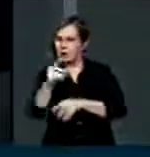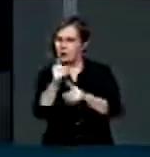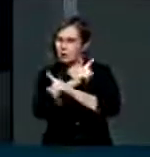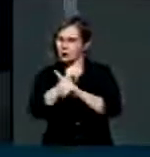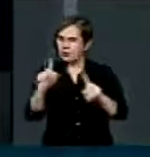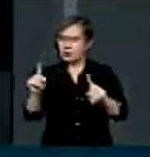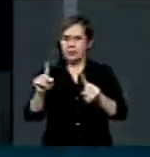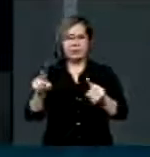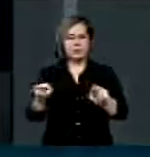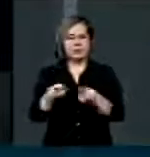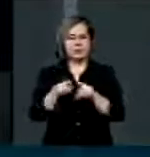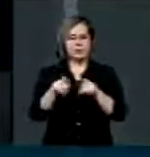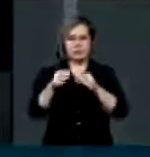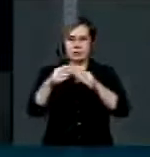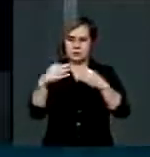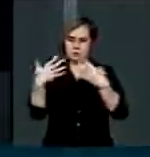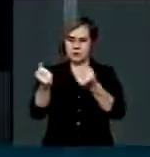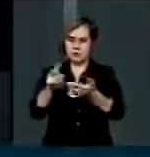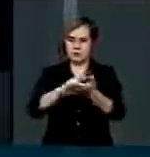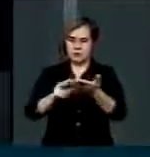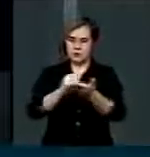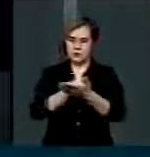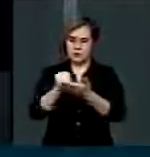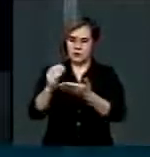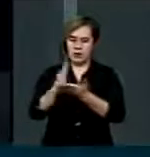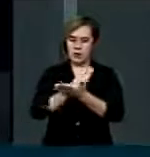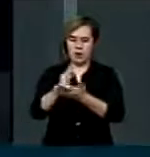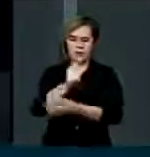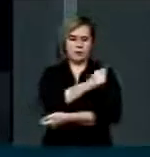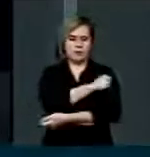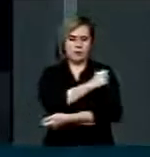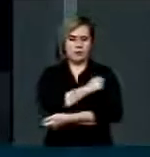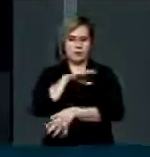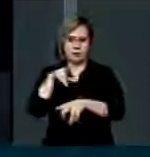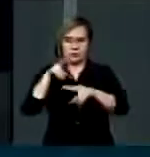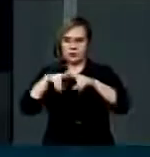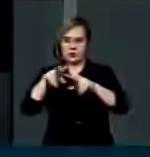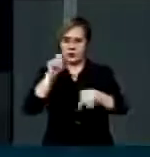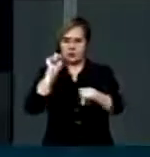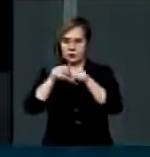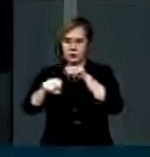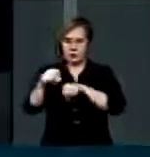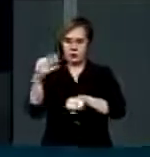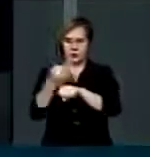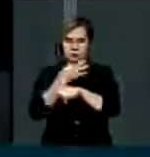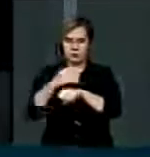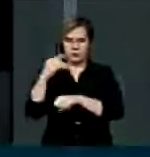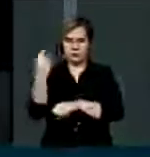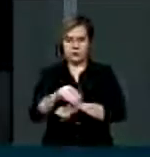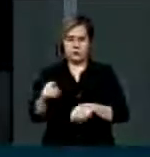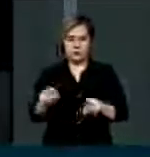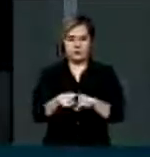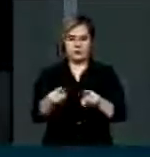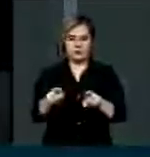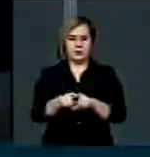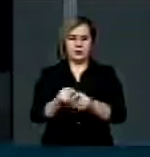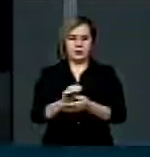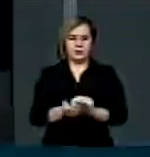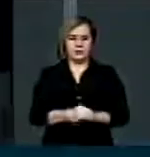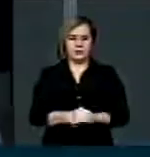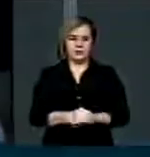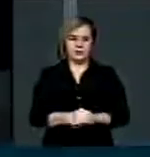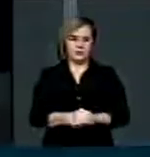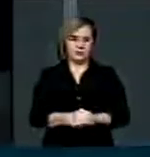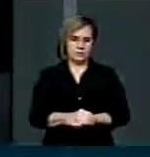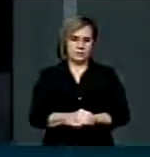como lido nosso pronunciamento a alguns alunos presos e agredidos na USP. Estado de exceção invade a Universidade de São